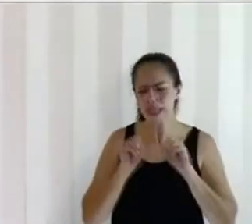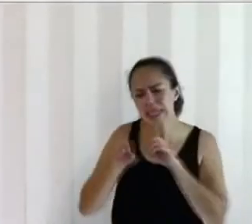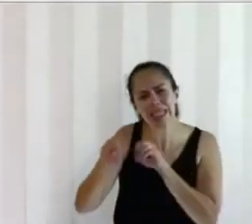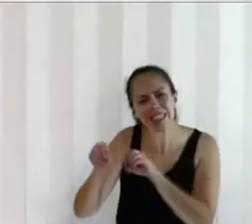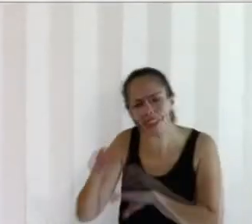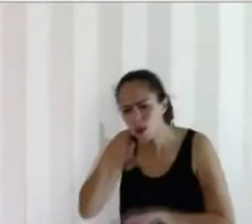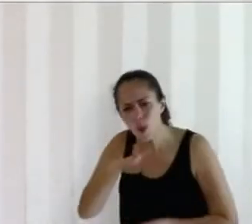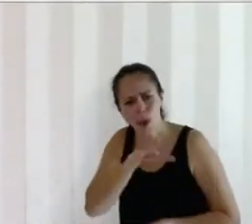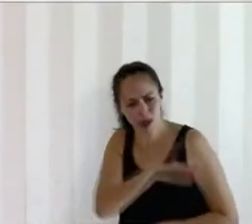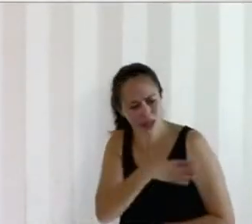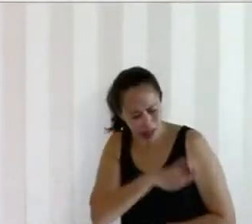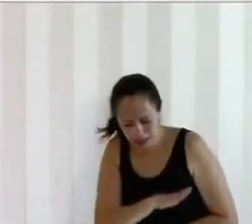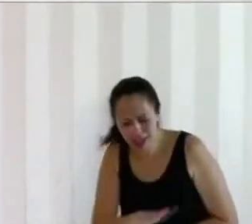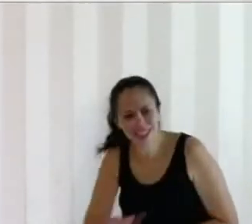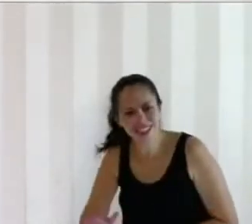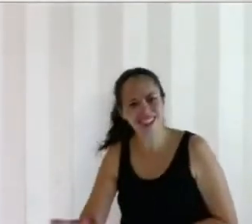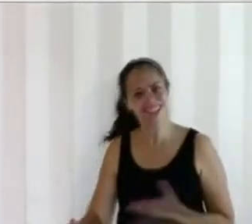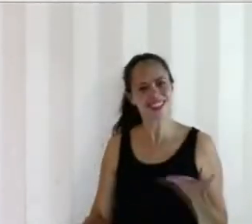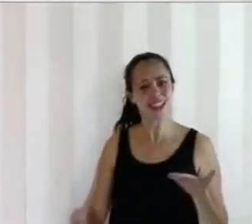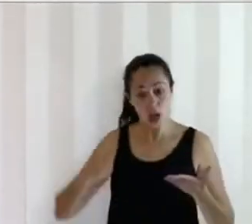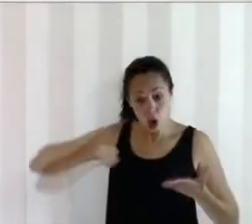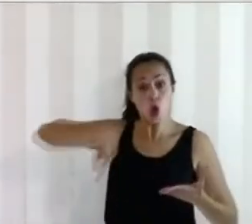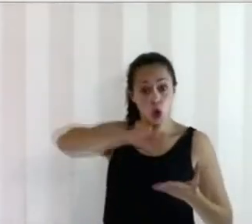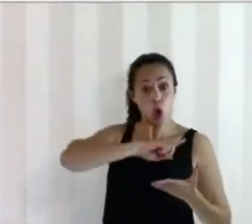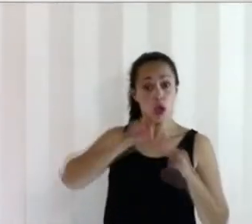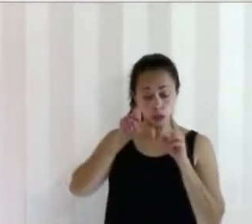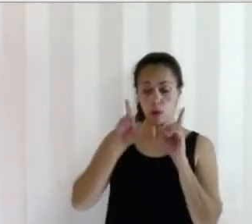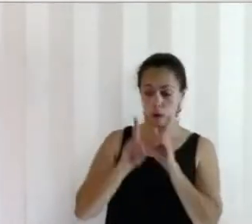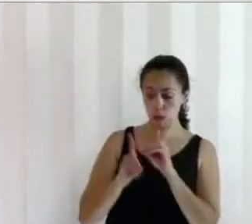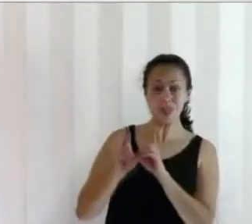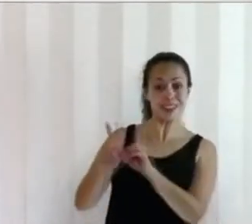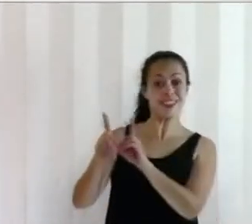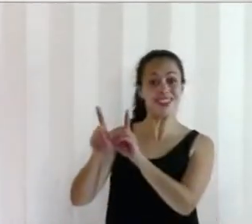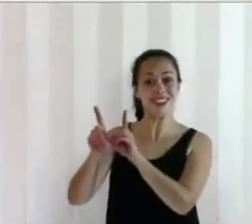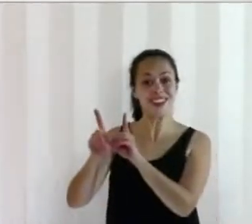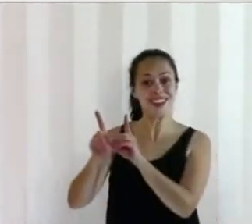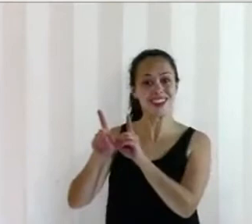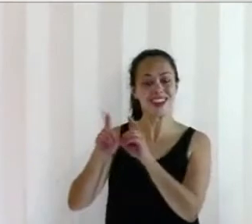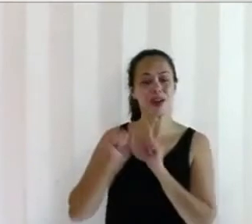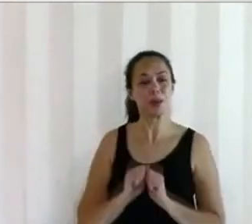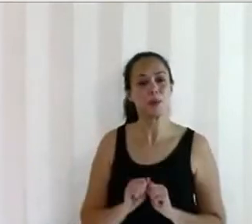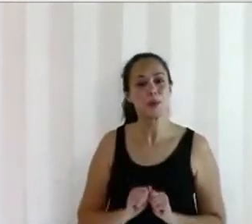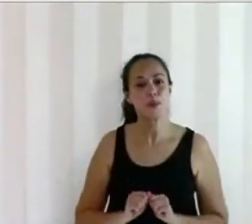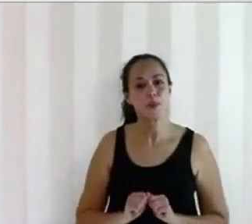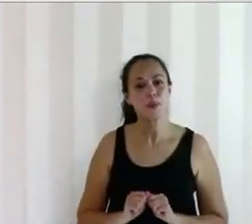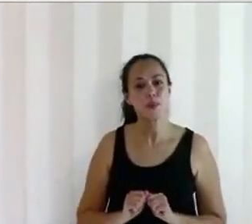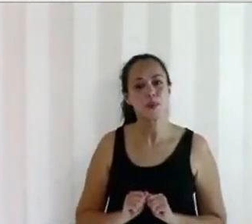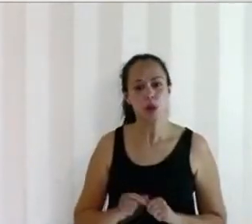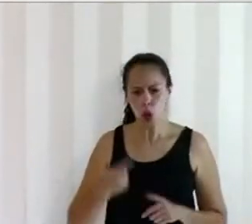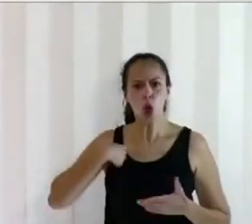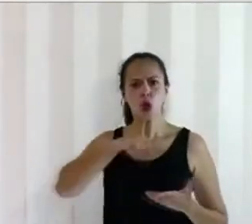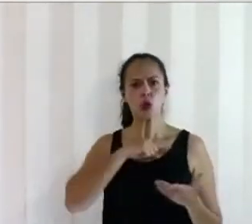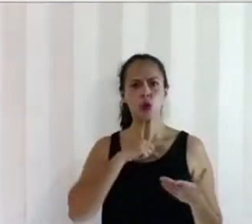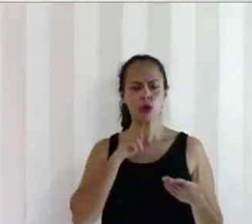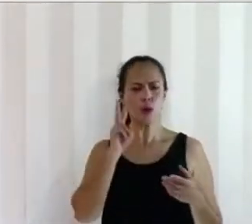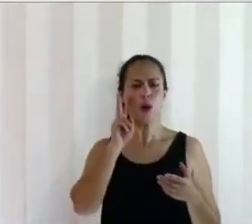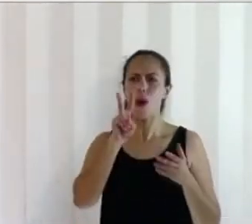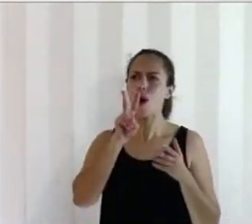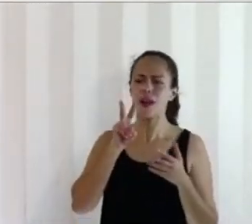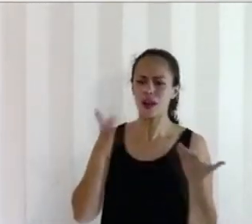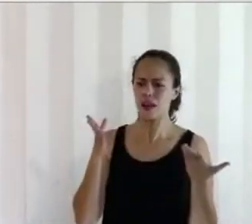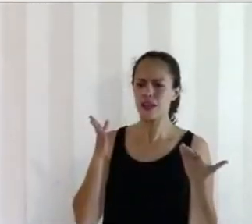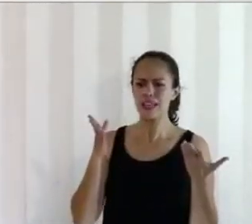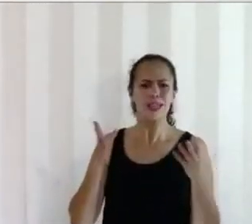já pensou, nós discípulos inconformados com a desobediência? Você já pensou? Nós em oração, nós